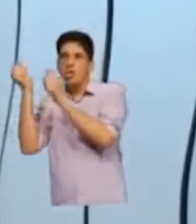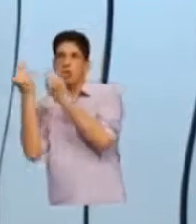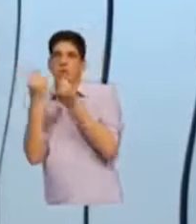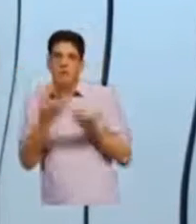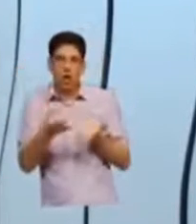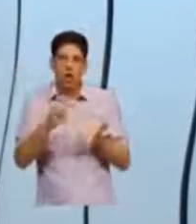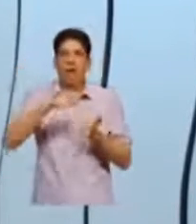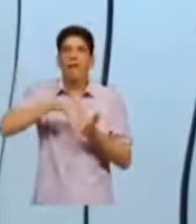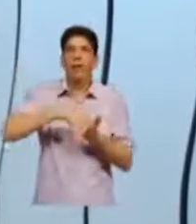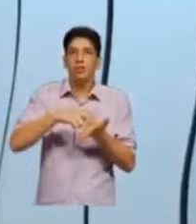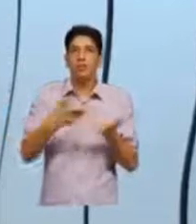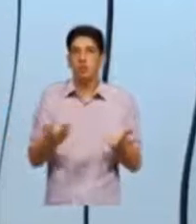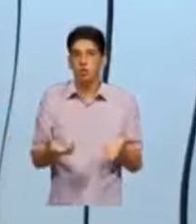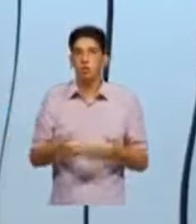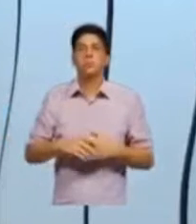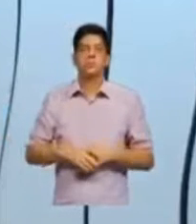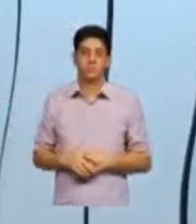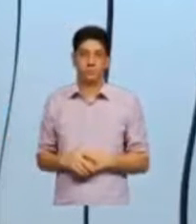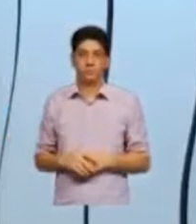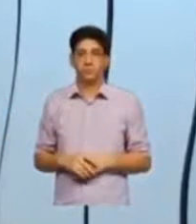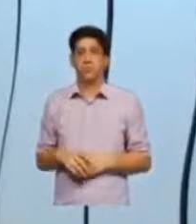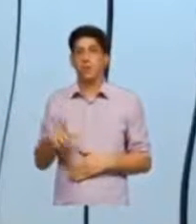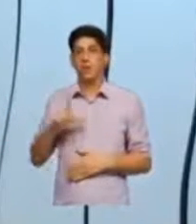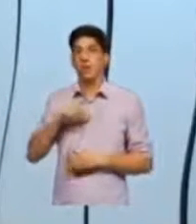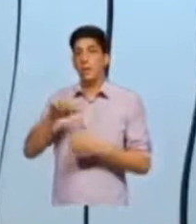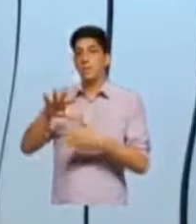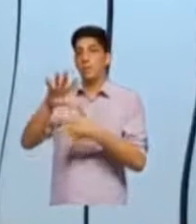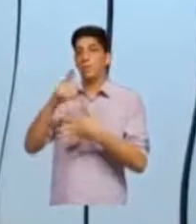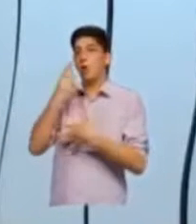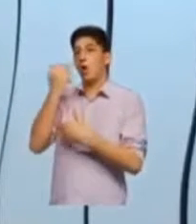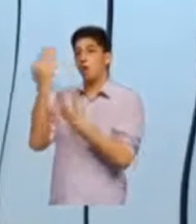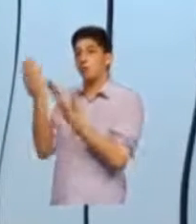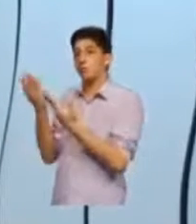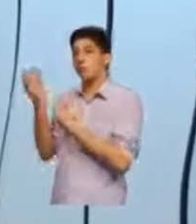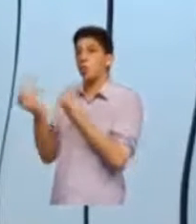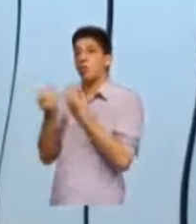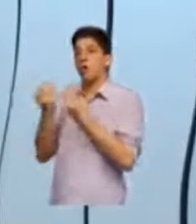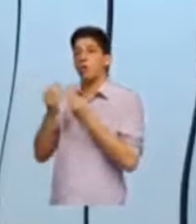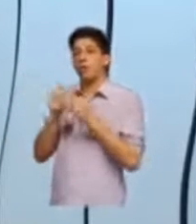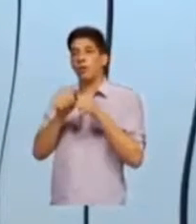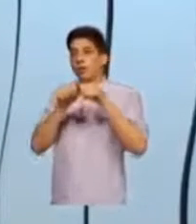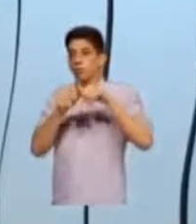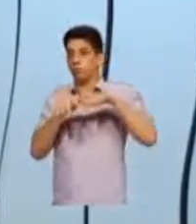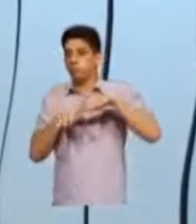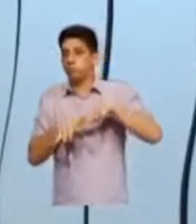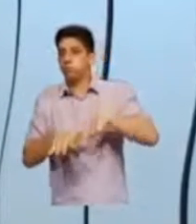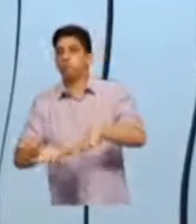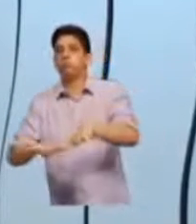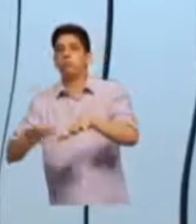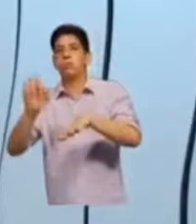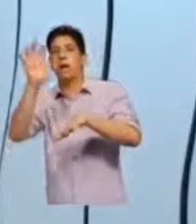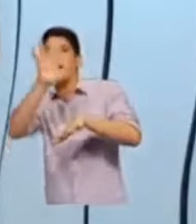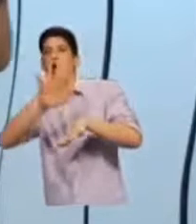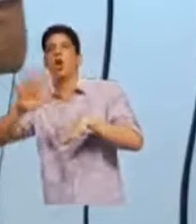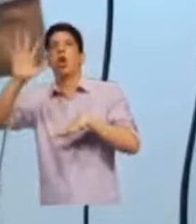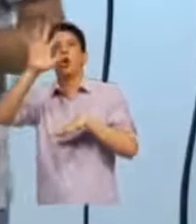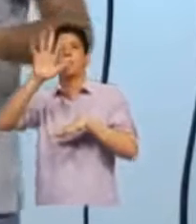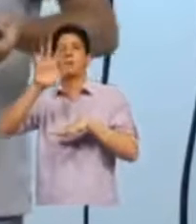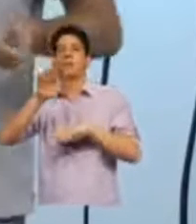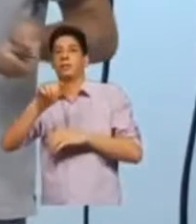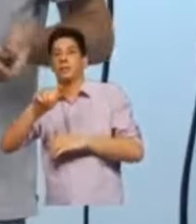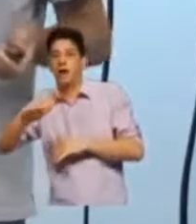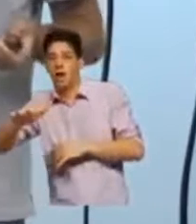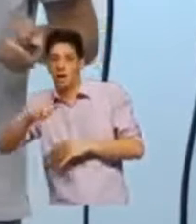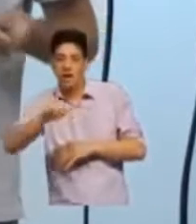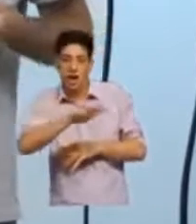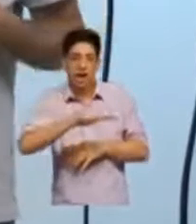tem, nesse mapa aqui, como que a peste negra ela foi se alastrando para a Europa, as áreas então infectadas. E